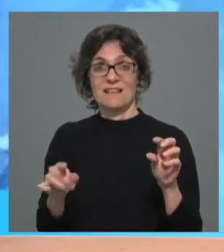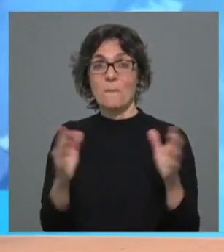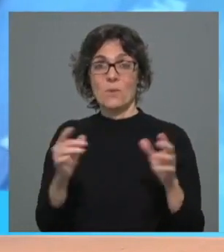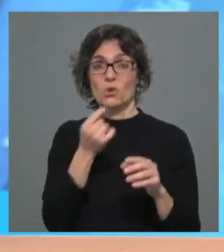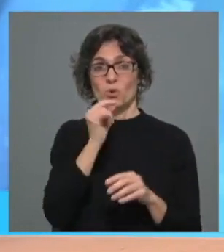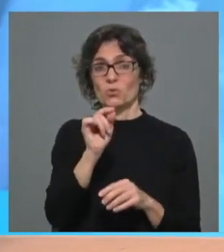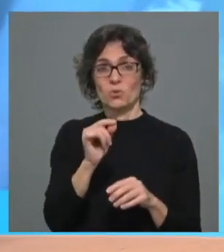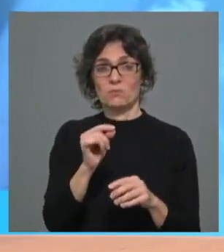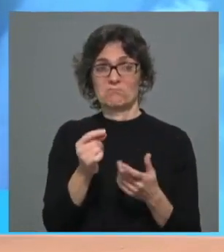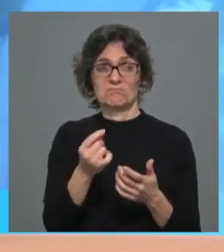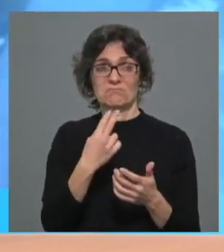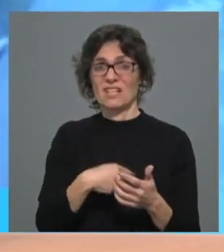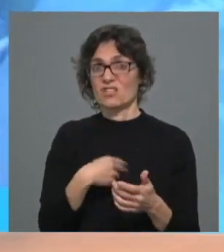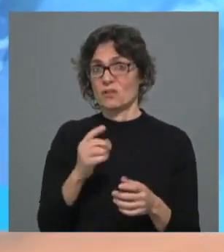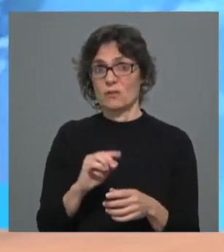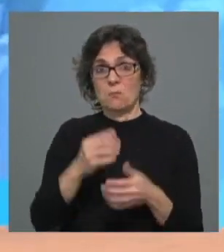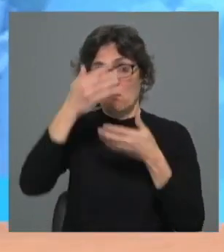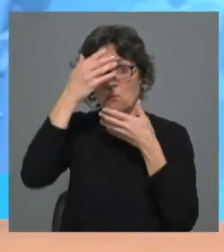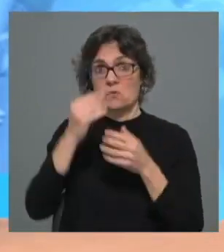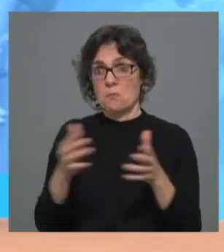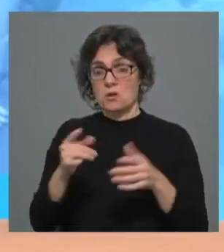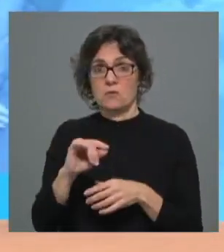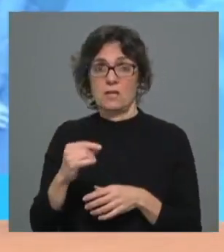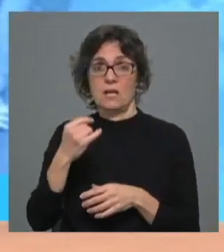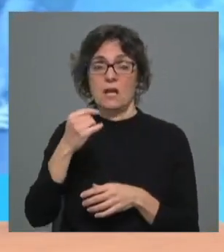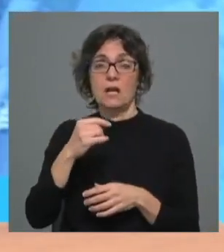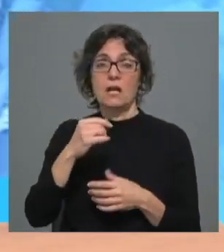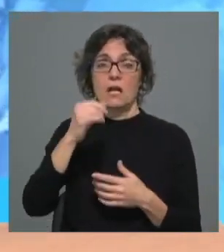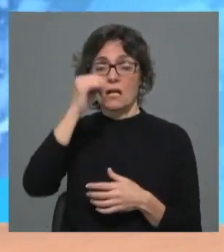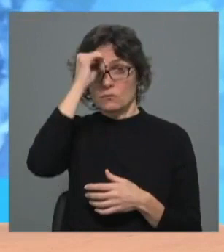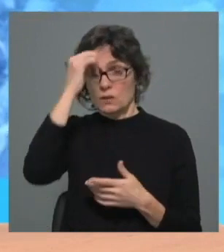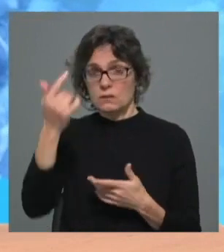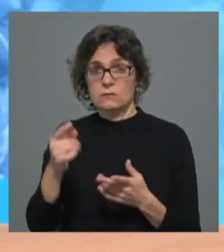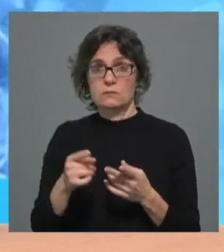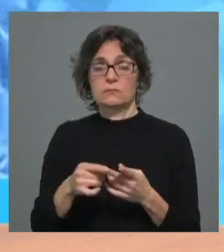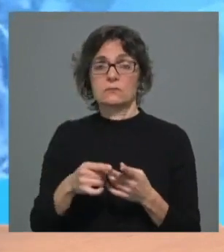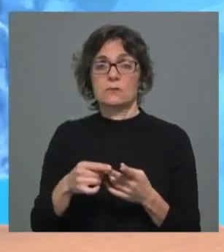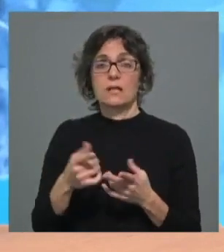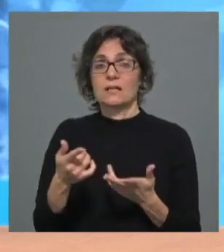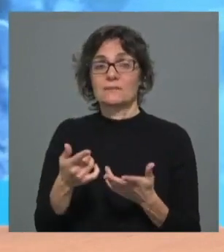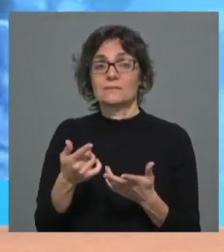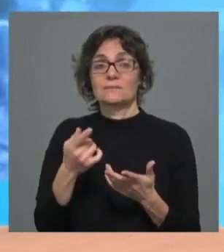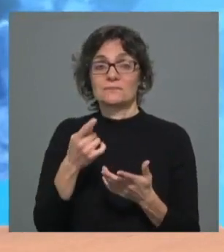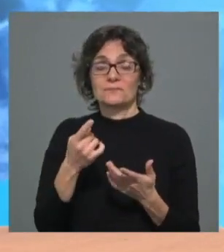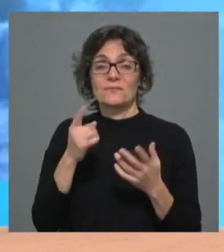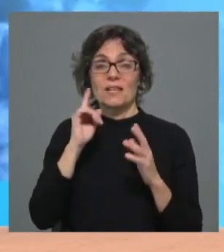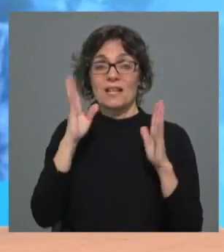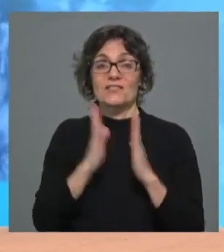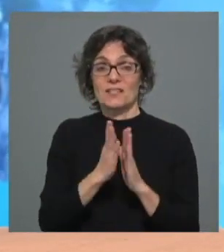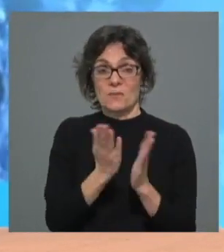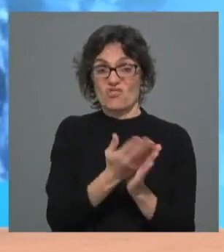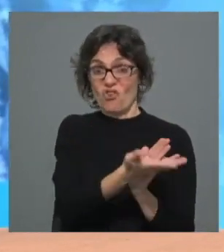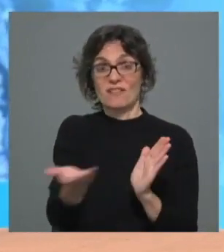cristãos são de muçulmanos outros são indus Six portanto e as irmãs recebem estas estas